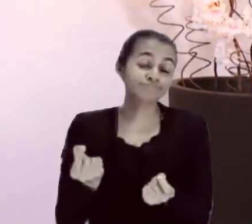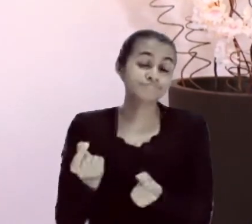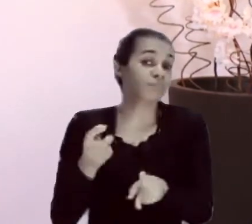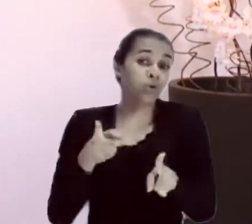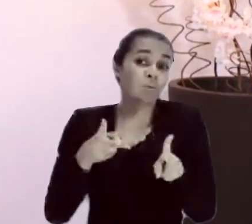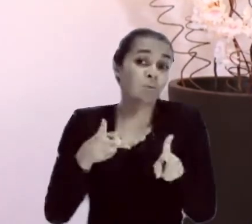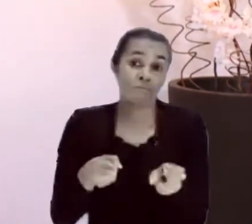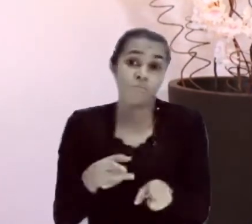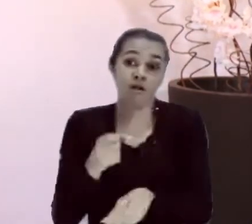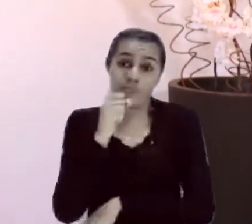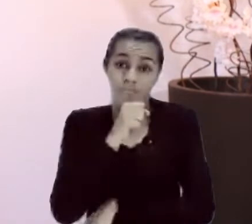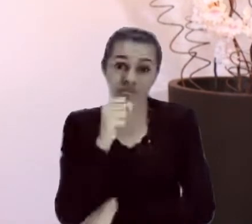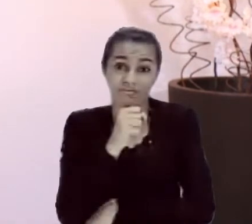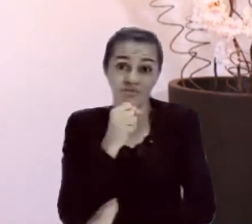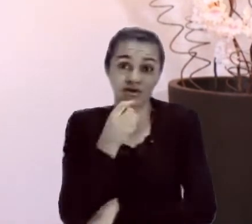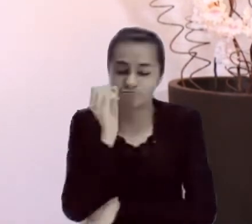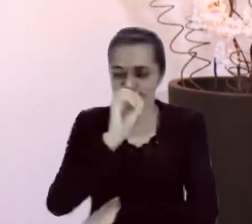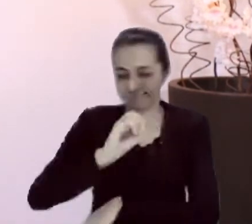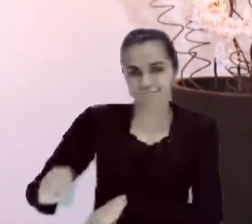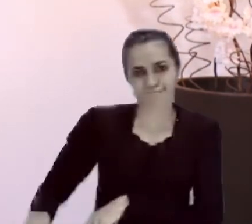seremos lançados fora.